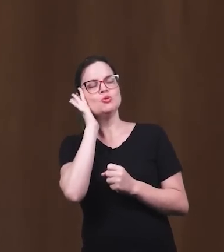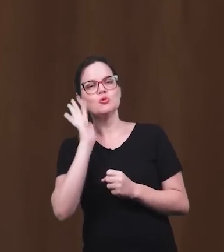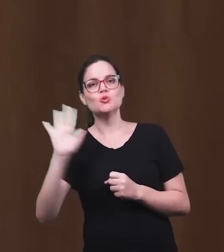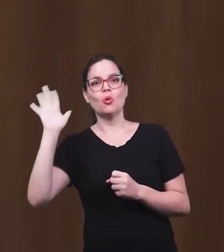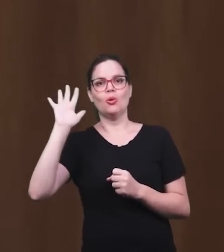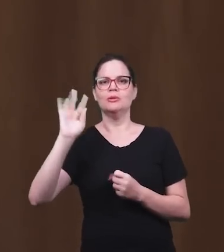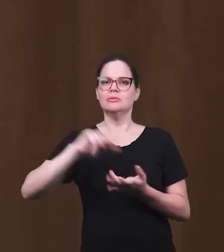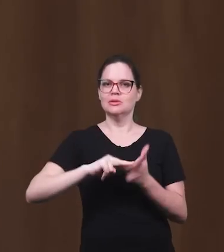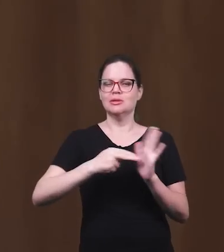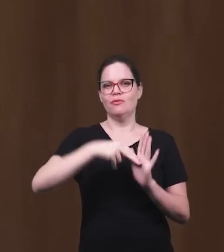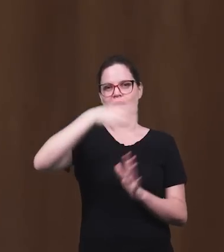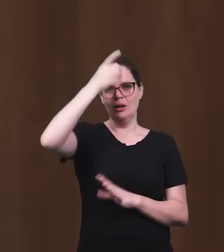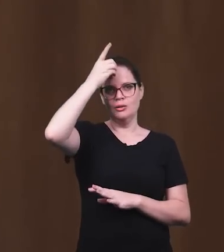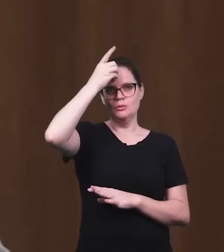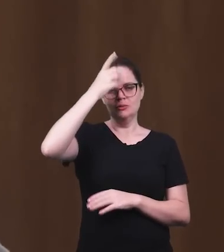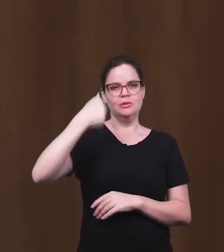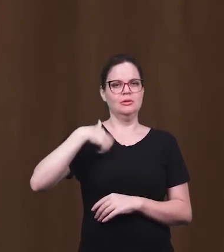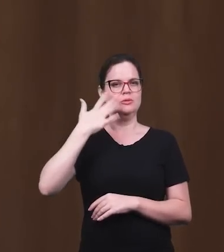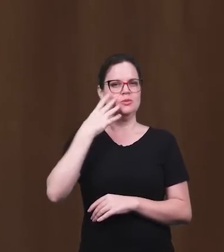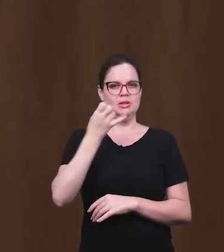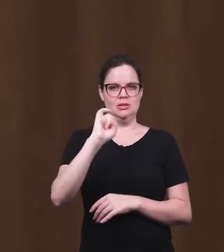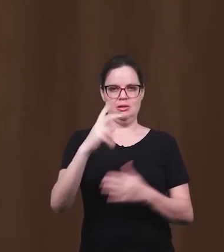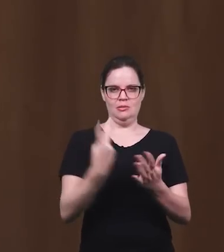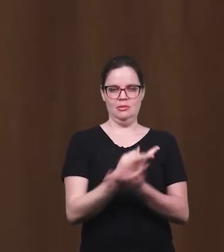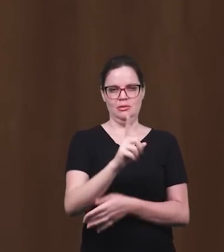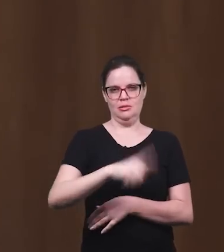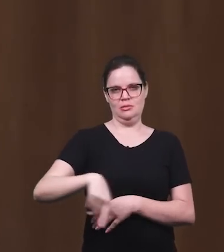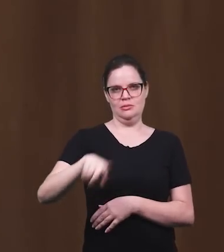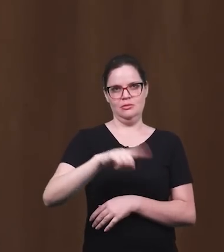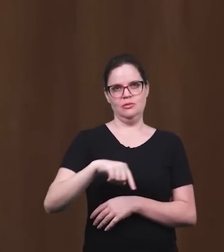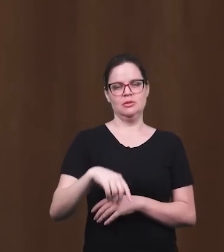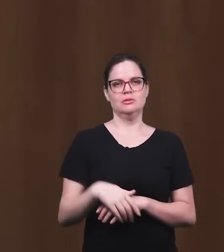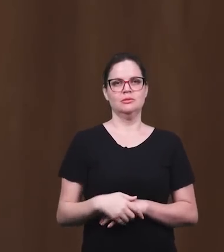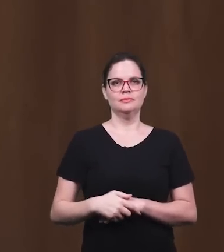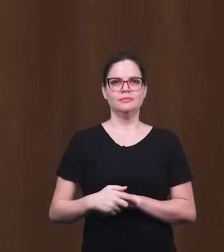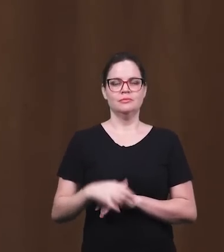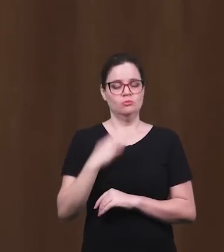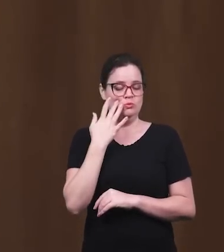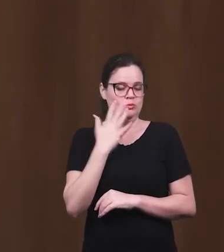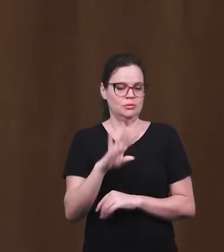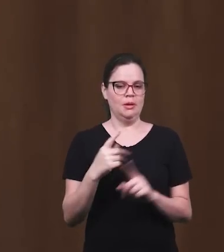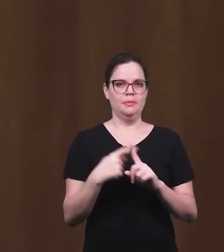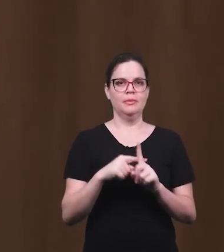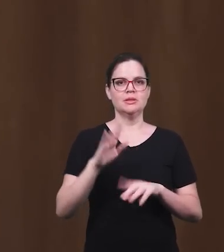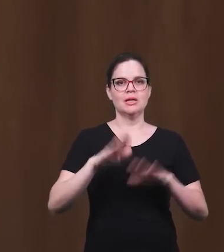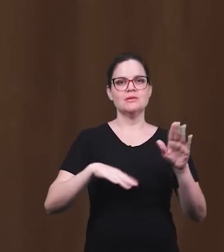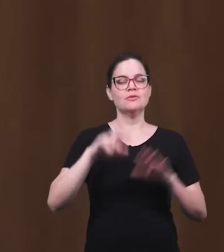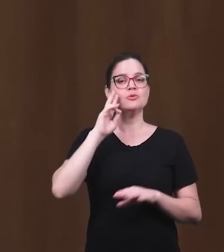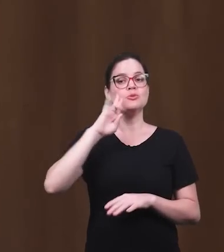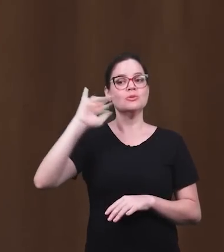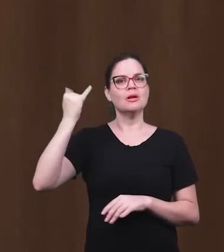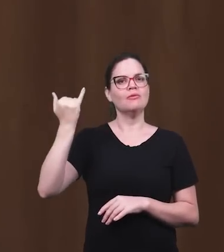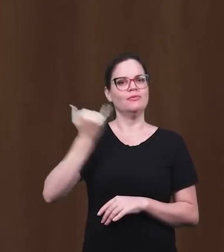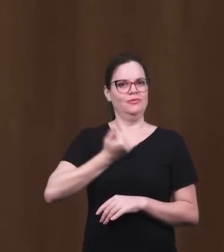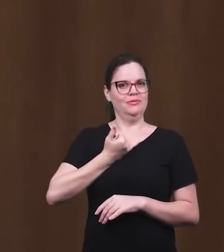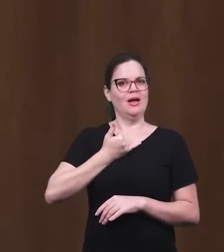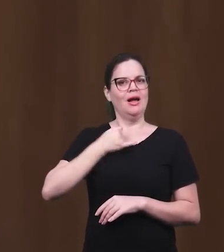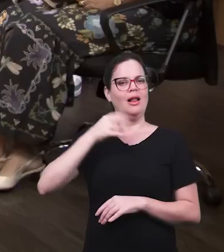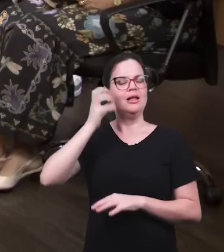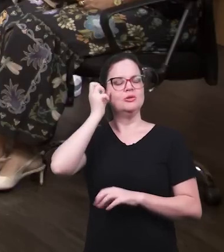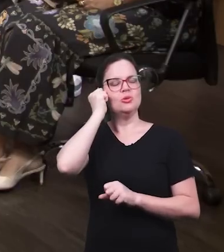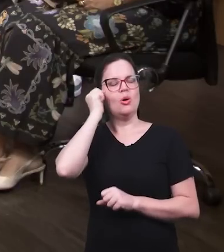um dom espiritual. Eu não sei se acontece isso com os irmãos, contigo, às vezes. Os sonhos do Senhor,